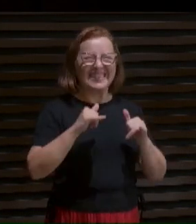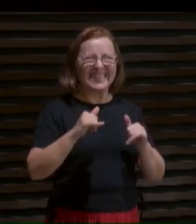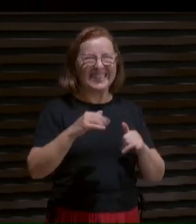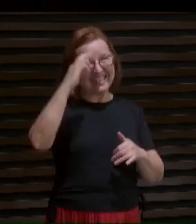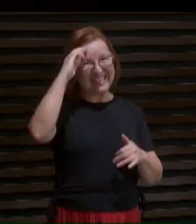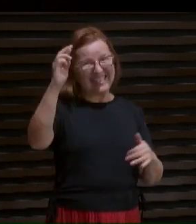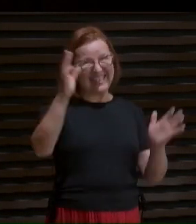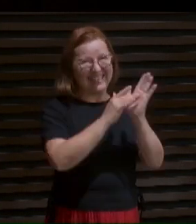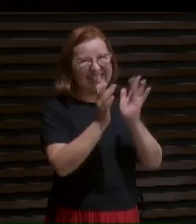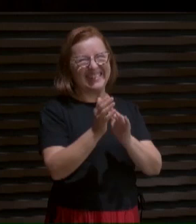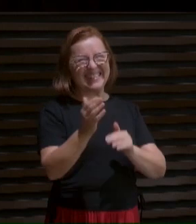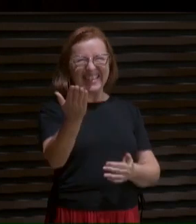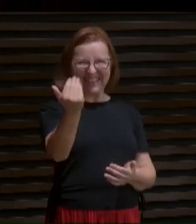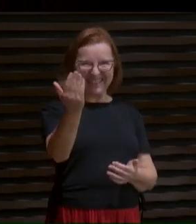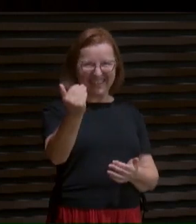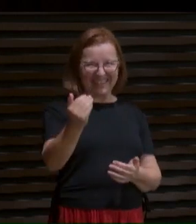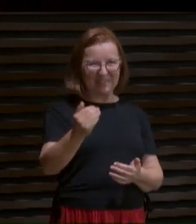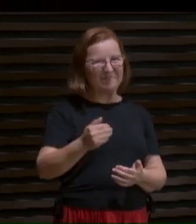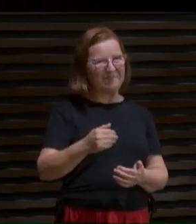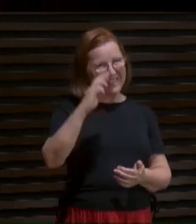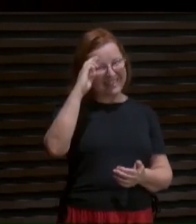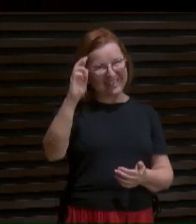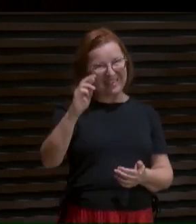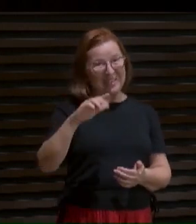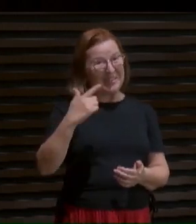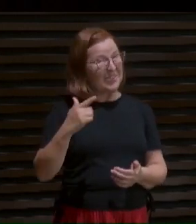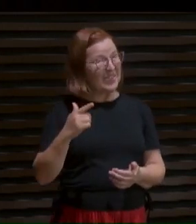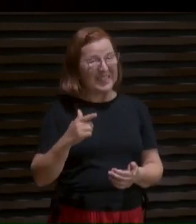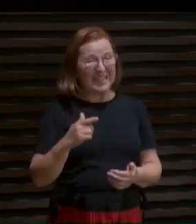Jesus, nós não temos outra expectativa senão a tua